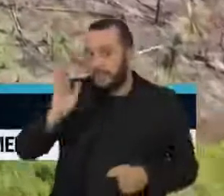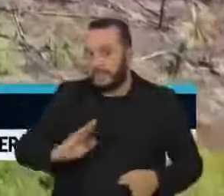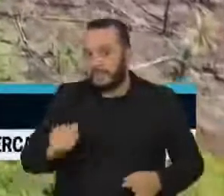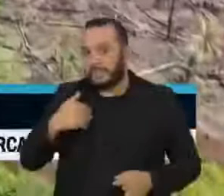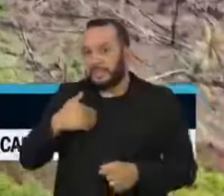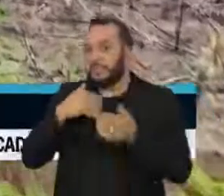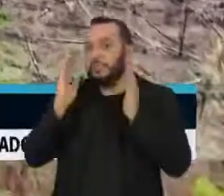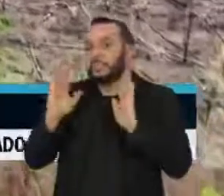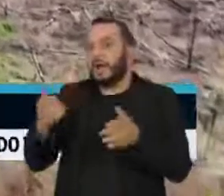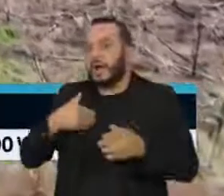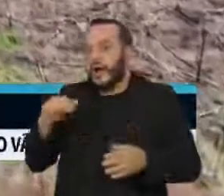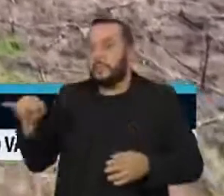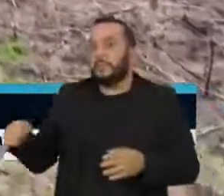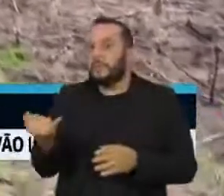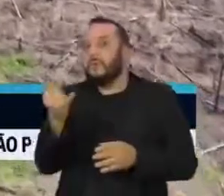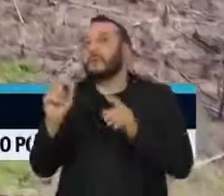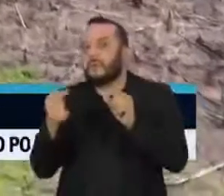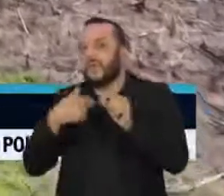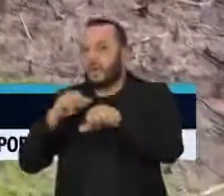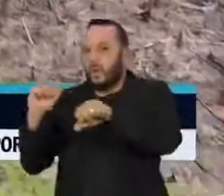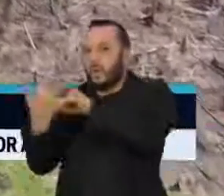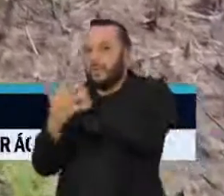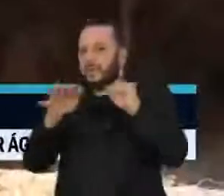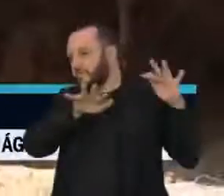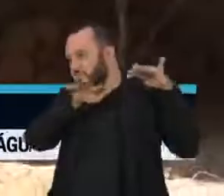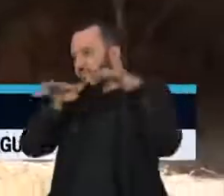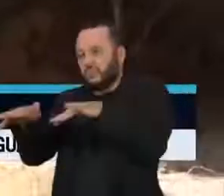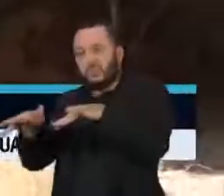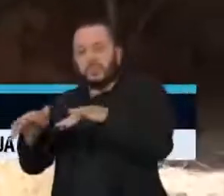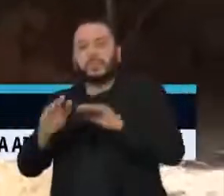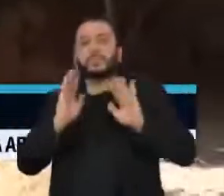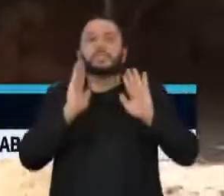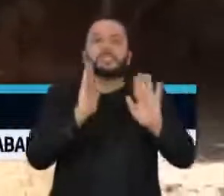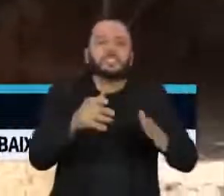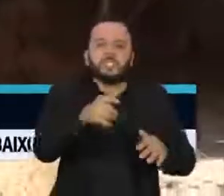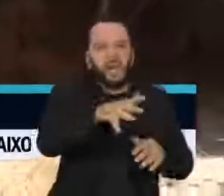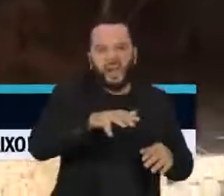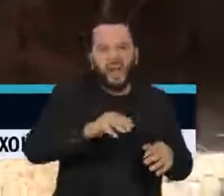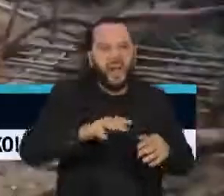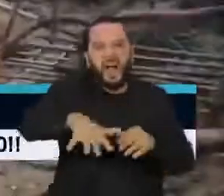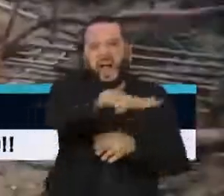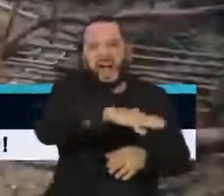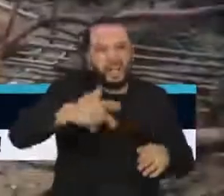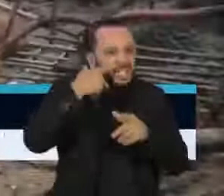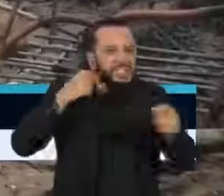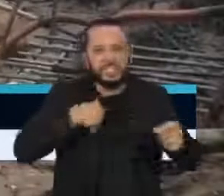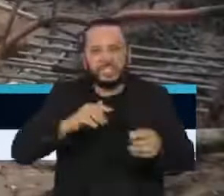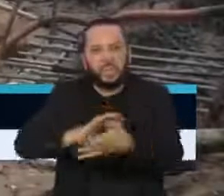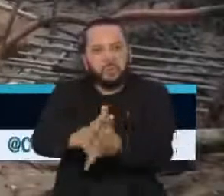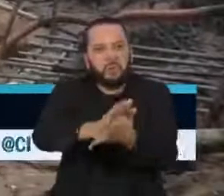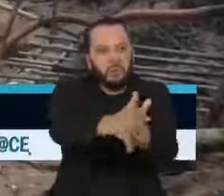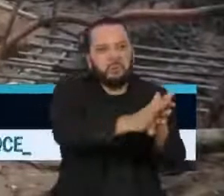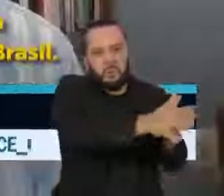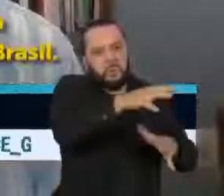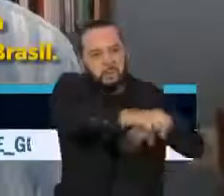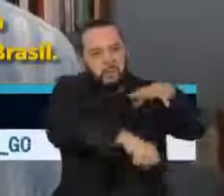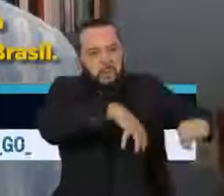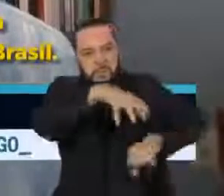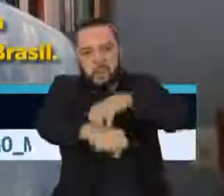para desmantelar uma sólida governança ambiental indígena conseguida com sacrifícios após a redemocratização do